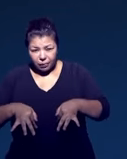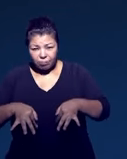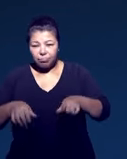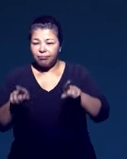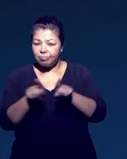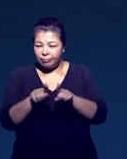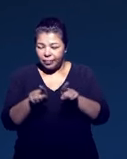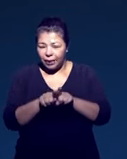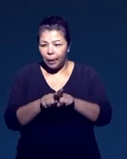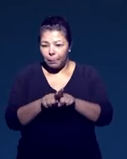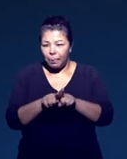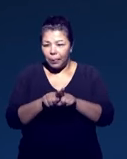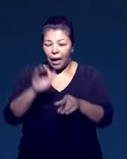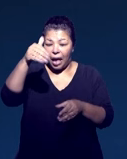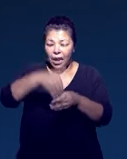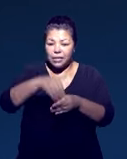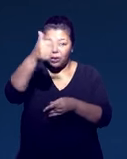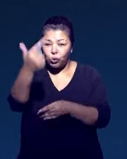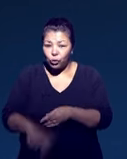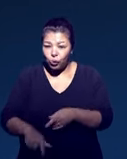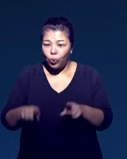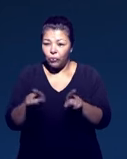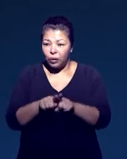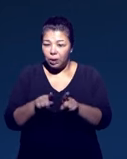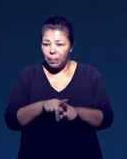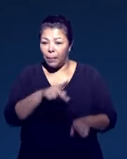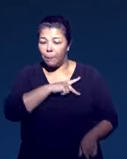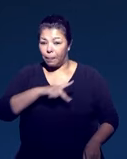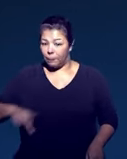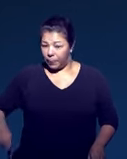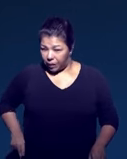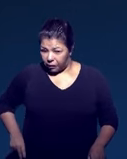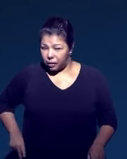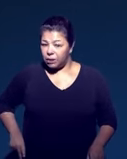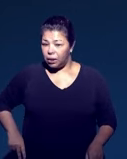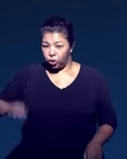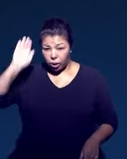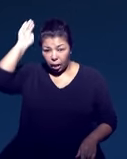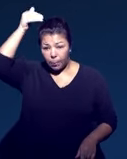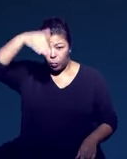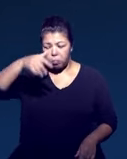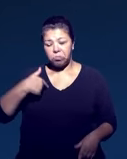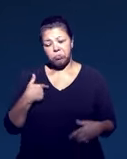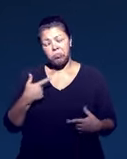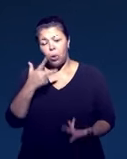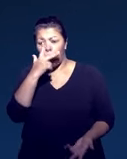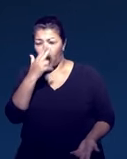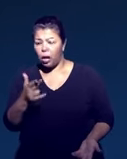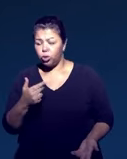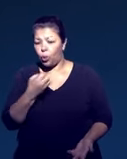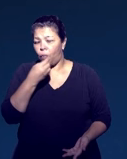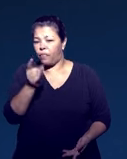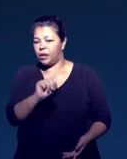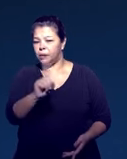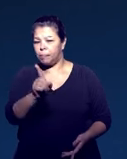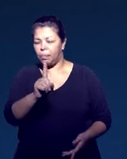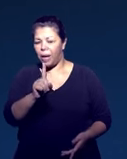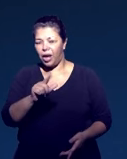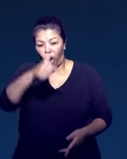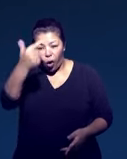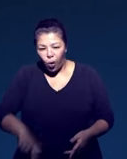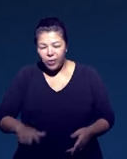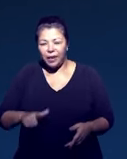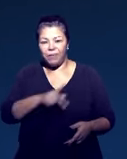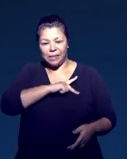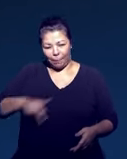os cargos de prefeito Governador e Presidente da República Considero que a eleição não fez bem a política brasileira e a obrigação do Senado Federal